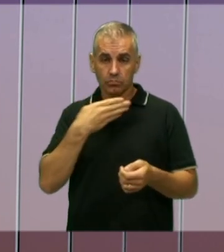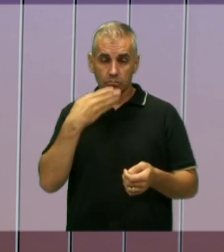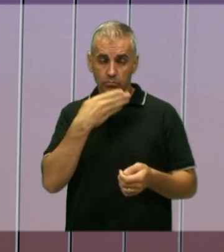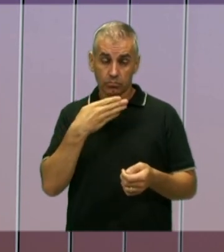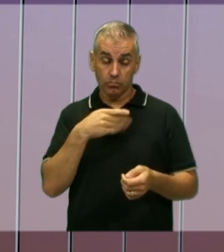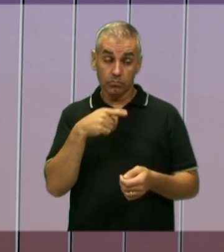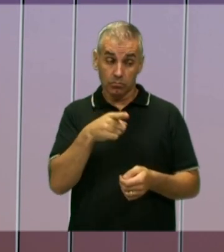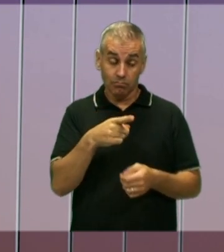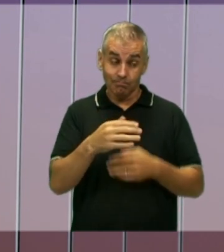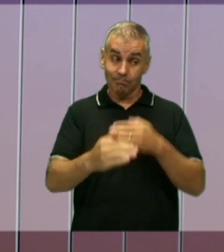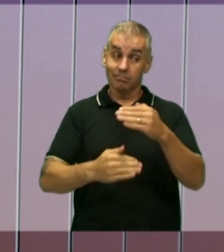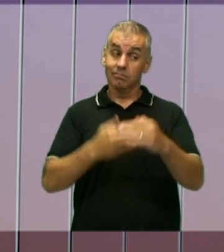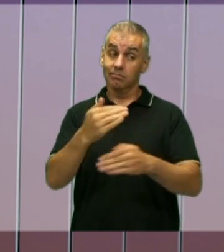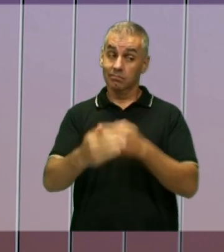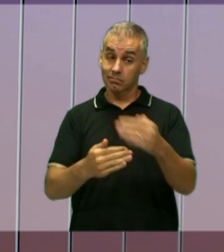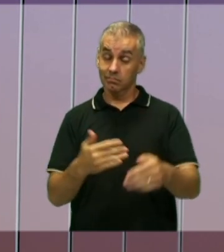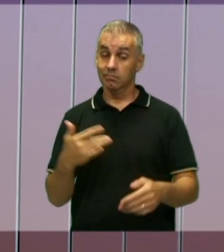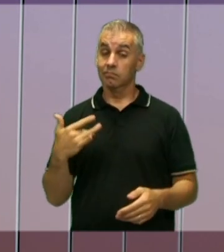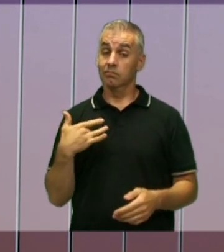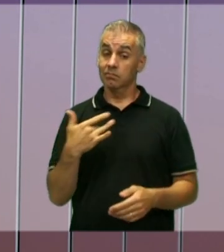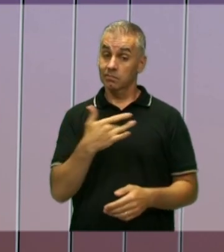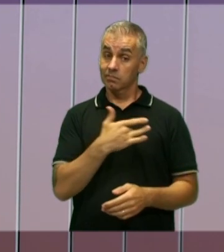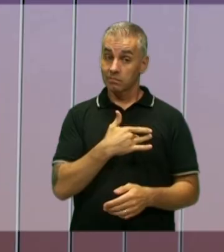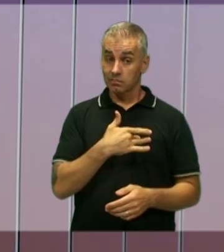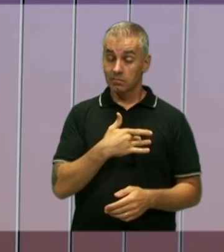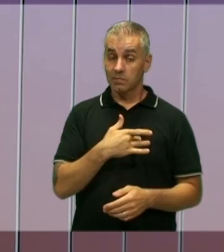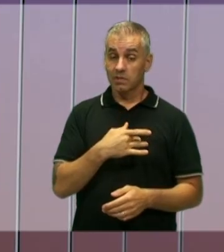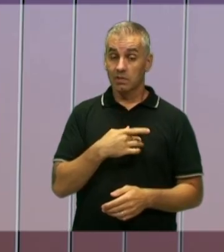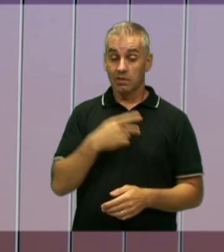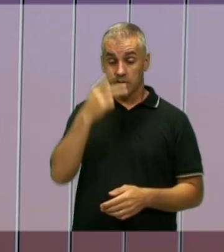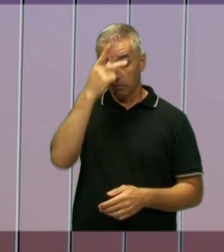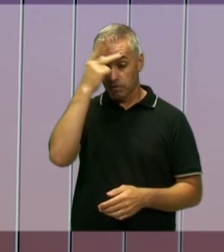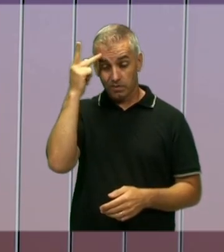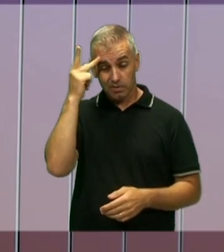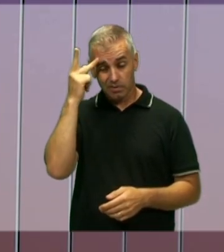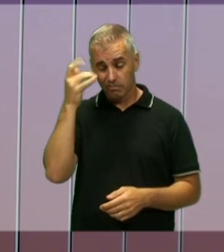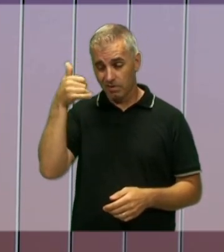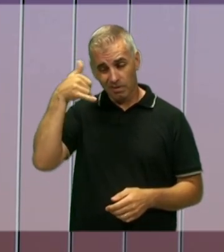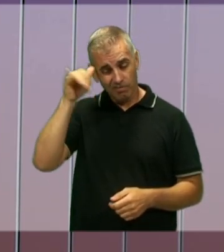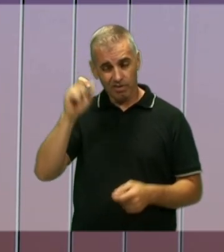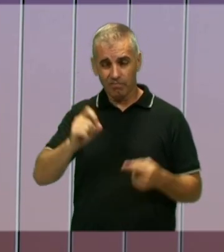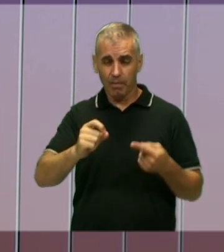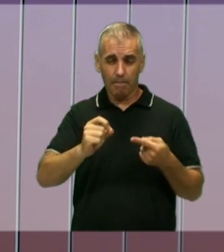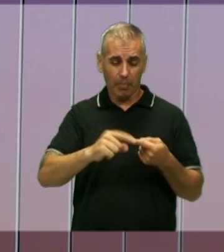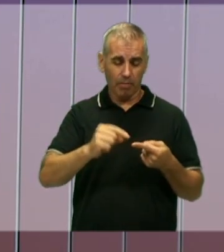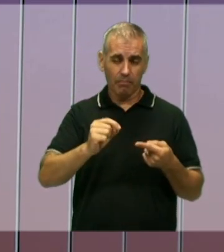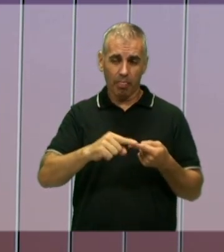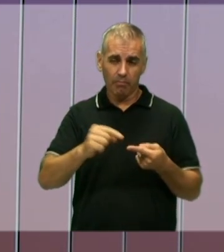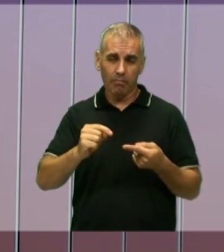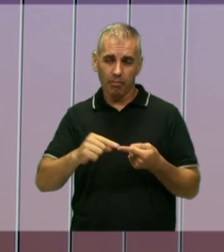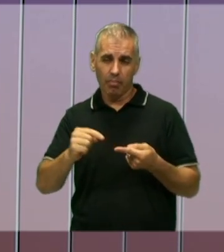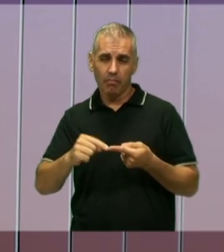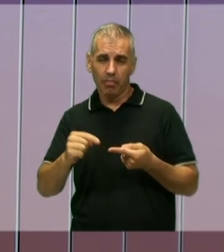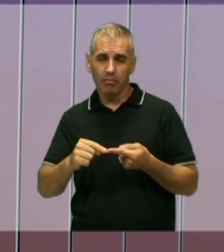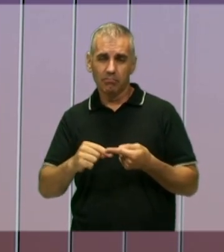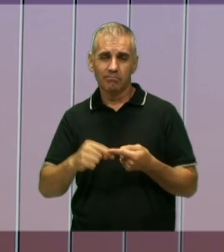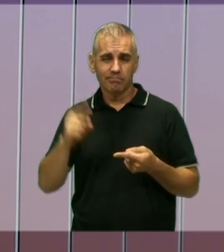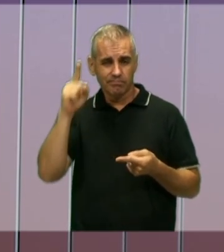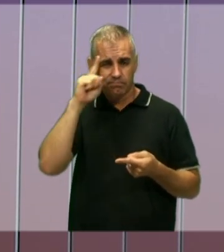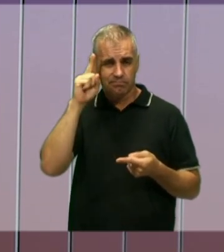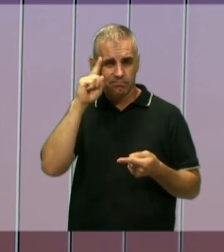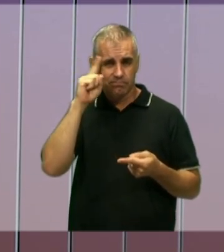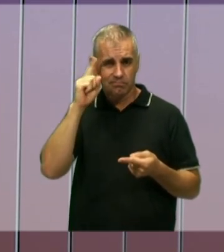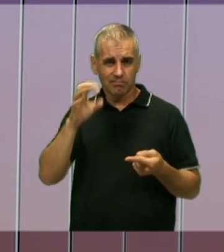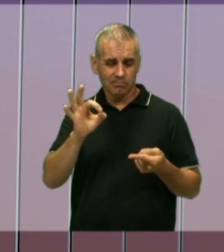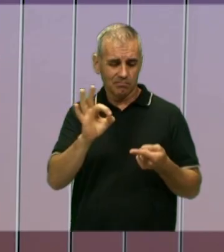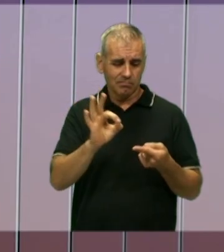na saúde, por quê? Porque evita que a pessoa tenha que se perfurar aqui várias vezes ao dia, né? E quando fala em perfurar o dedo, tem gente que pode pensar, poxa